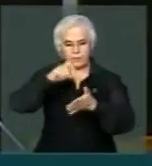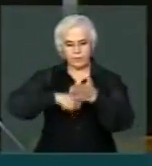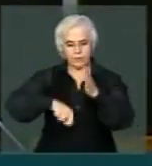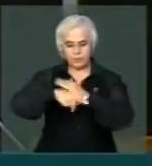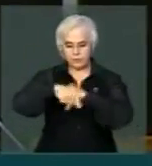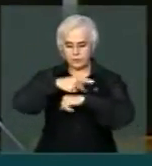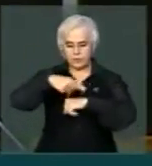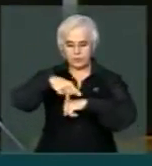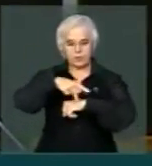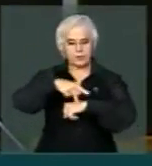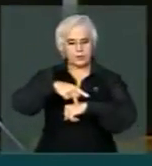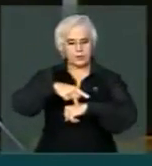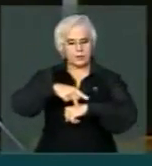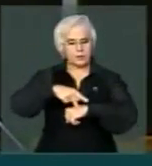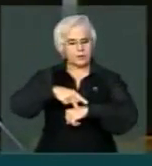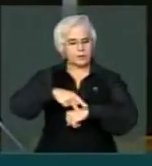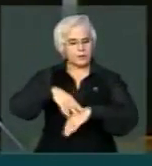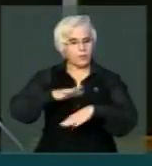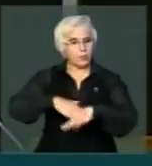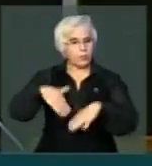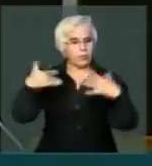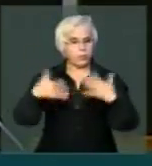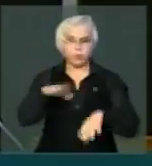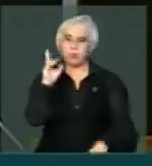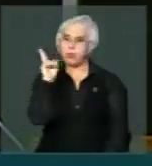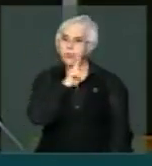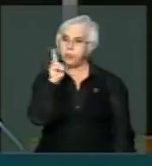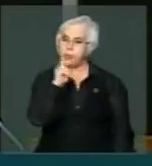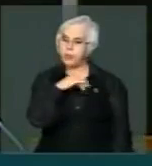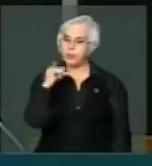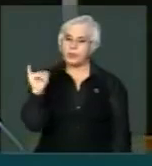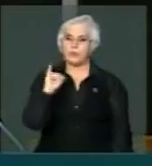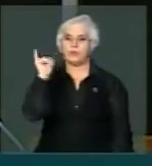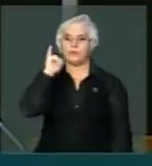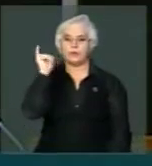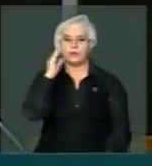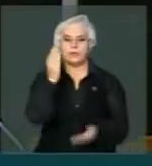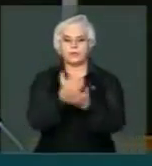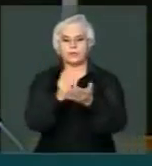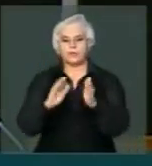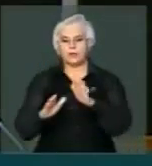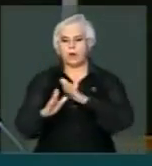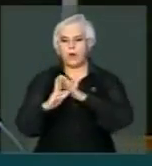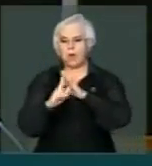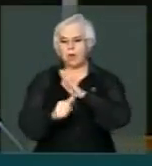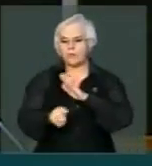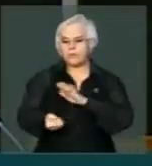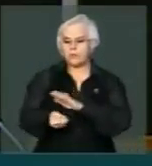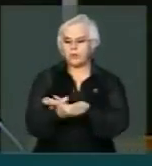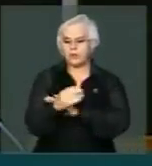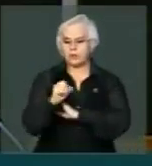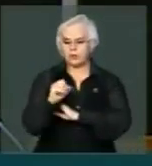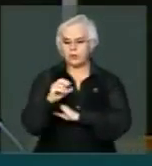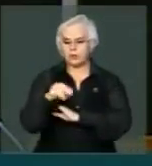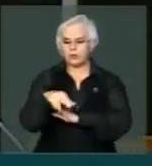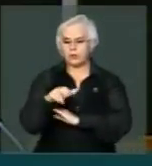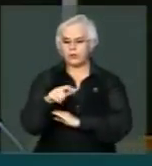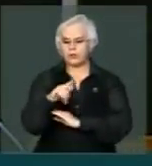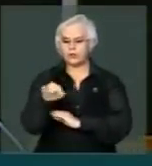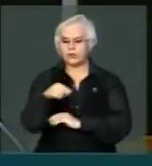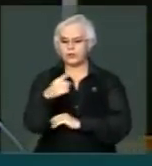nesse país é mais do que necessária. E acabar com a sonegação fiscal,